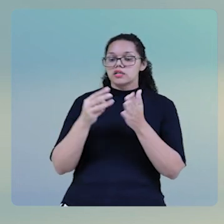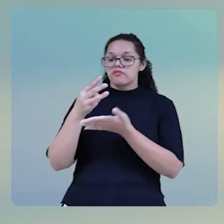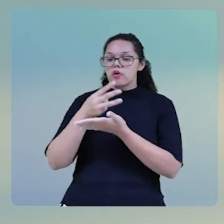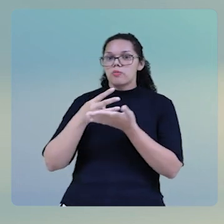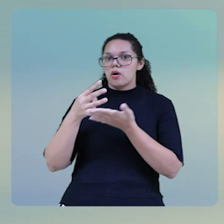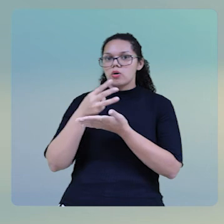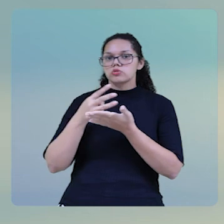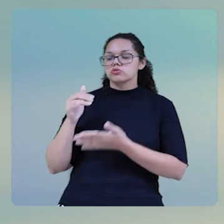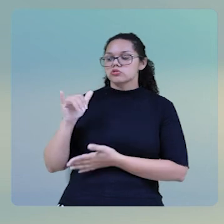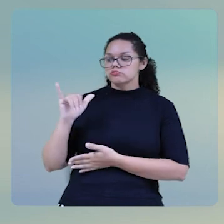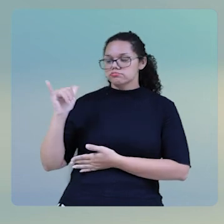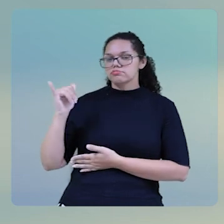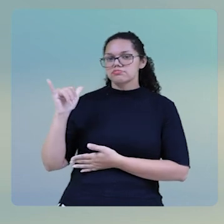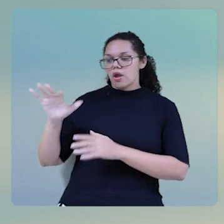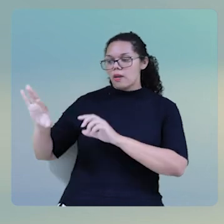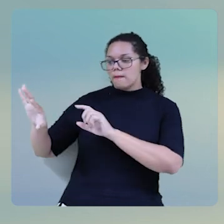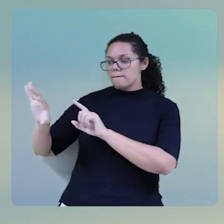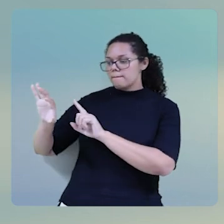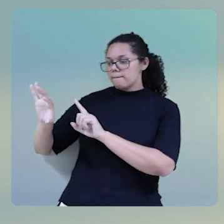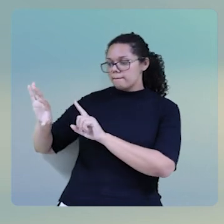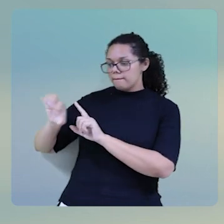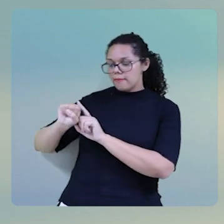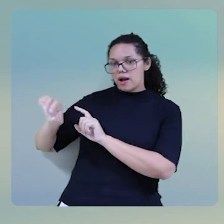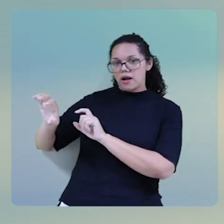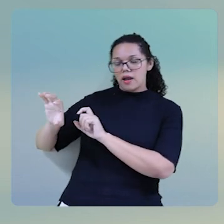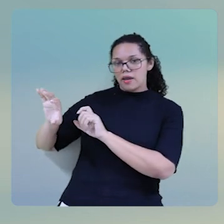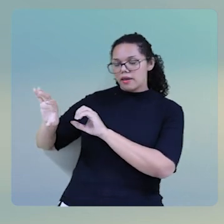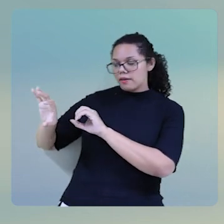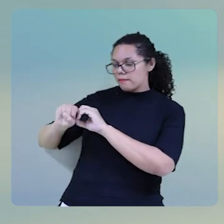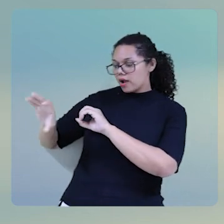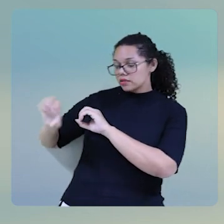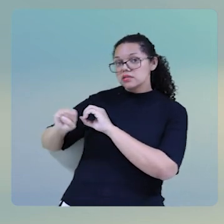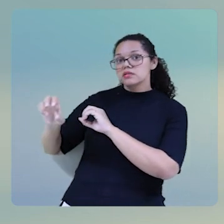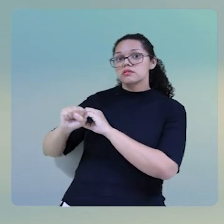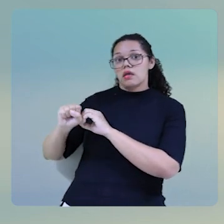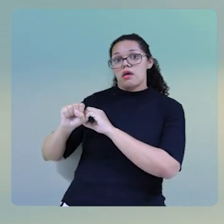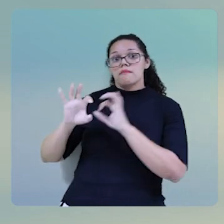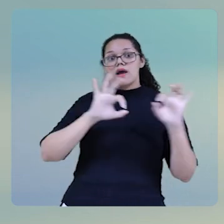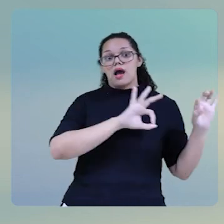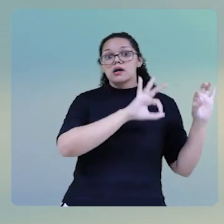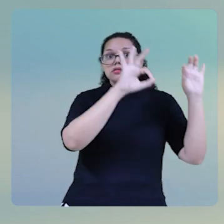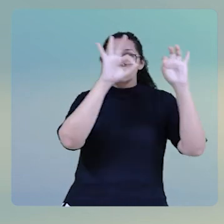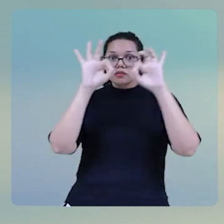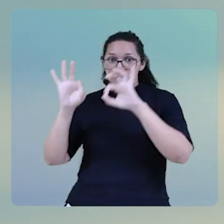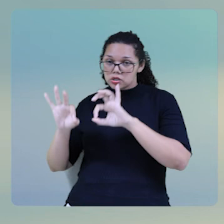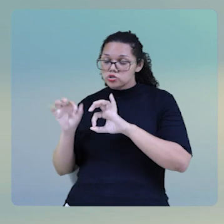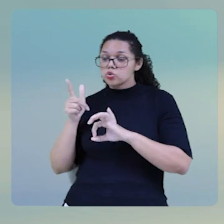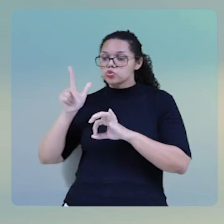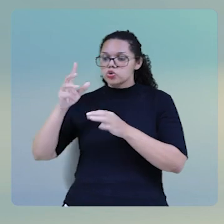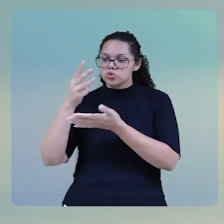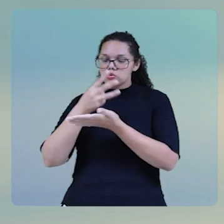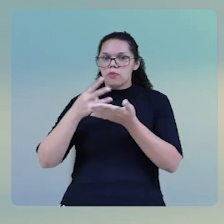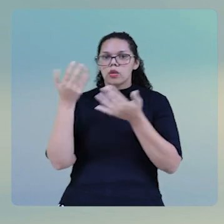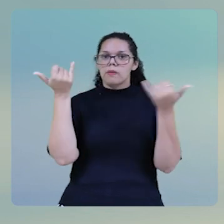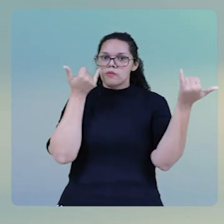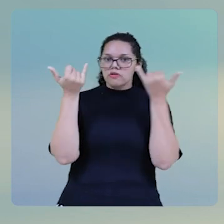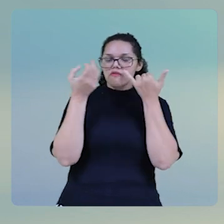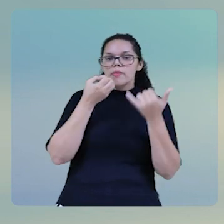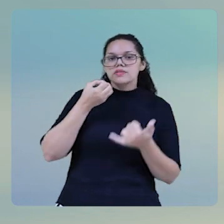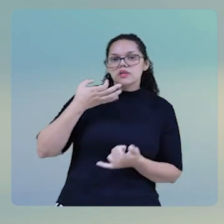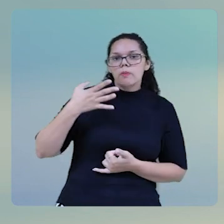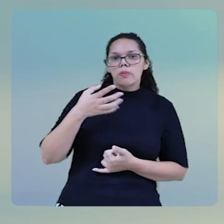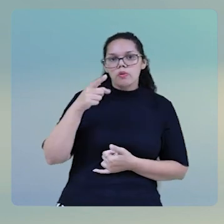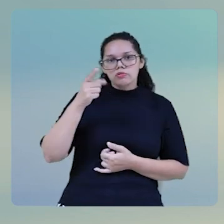eletricidade e magnetismo que a gente preparou. Se preparem para os próximos módulos, assistam os outros módulos, que com certeza tem muita informação boa